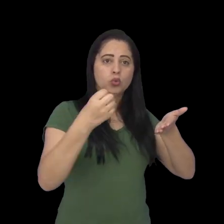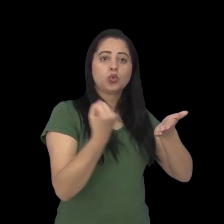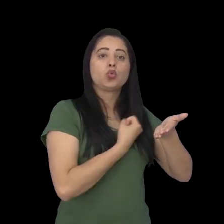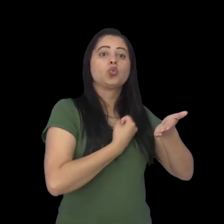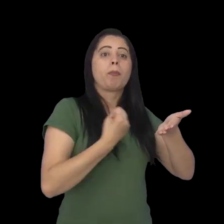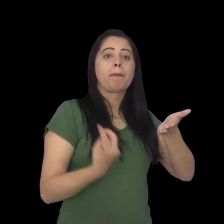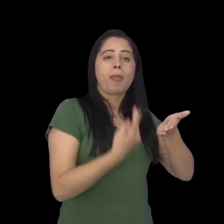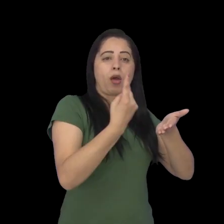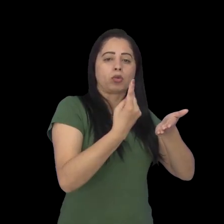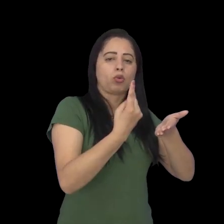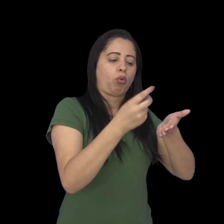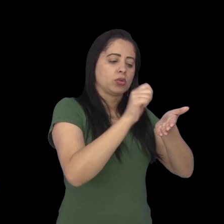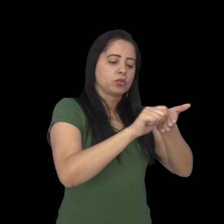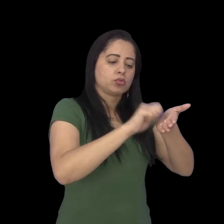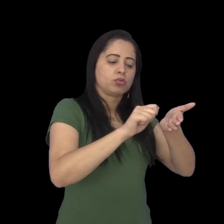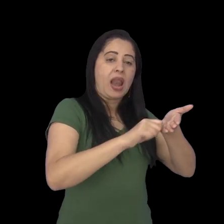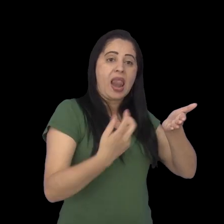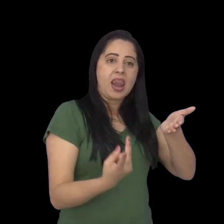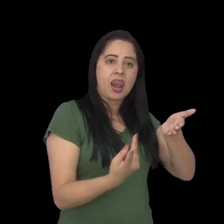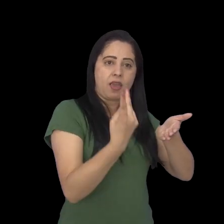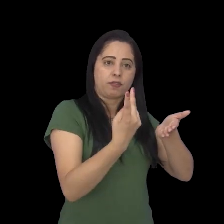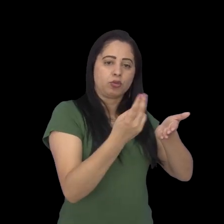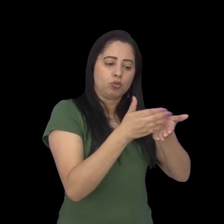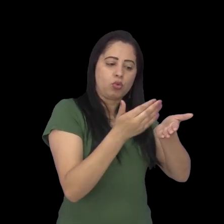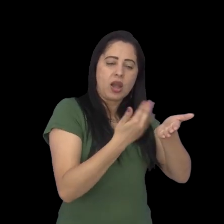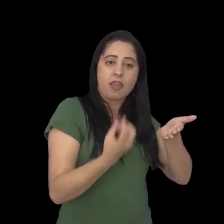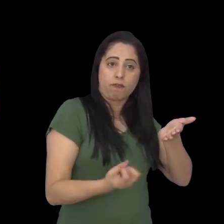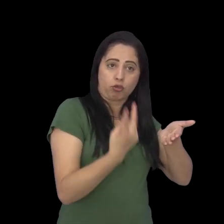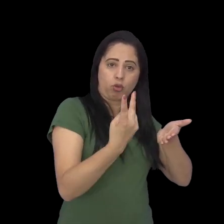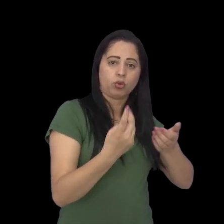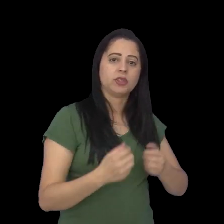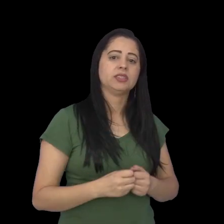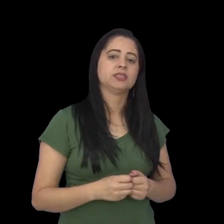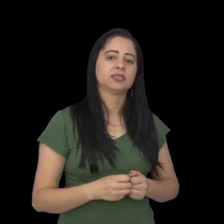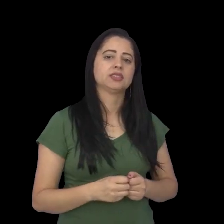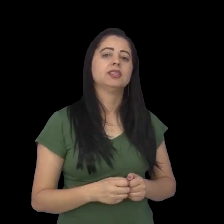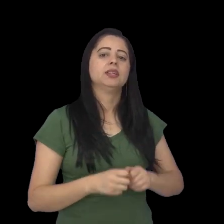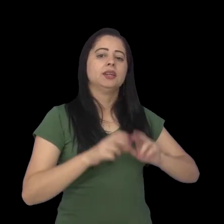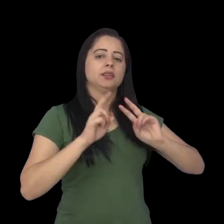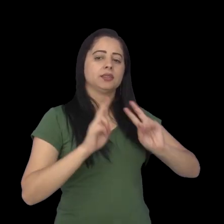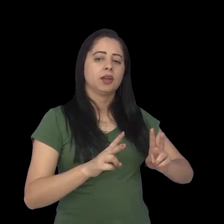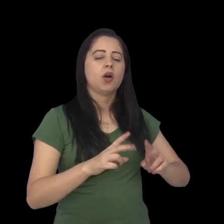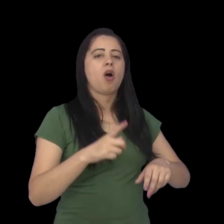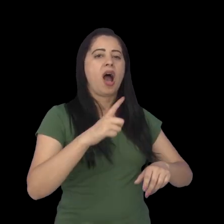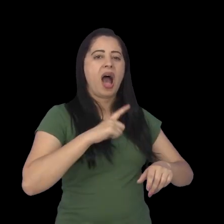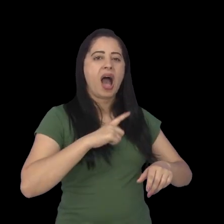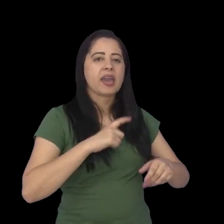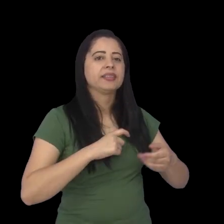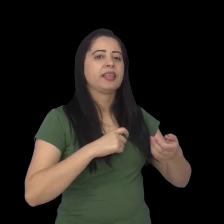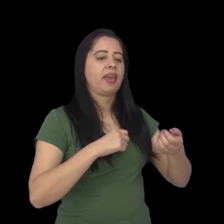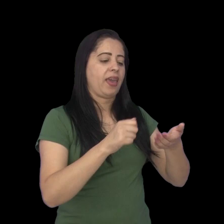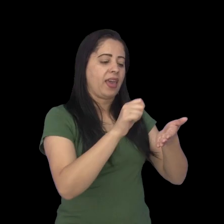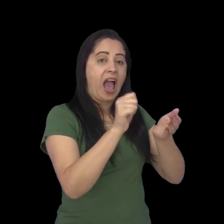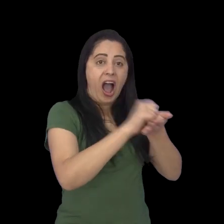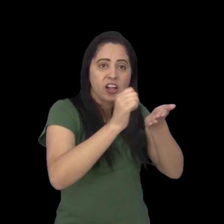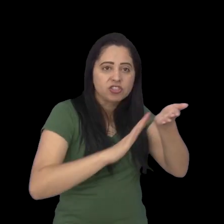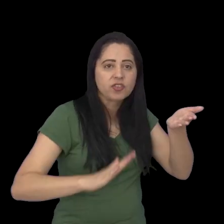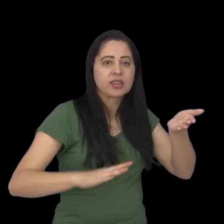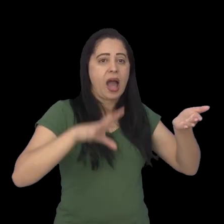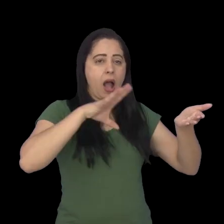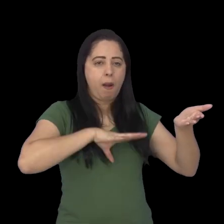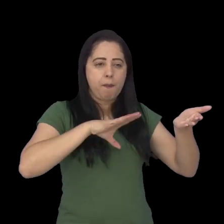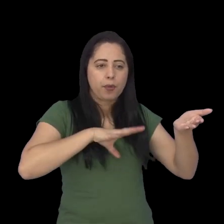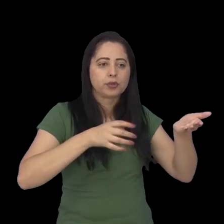em contato para a gente fazer a continuidade. Então era a cartilha de alfabetização, então a gente faria os 4